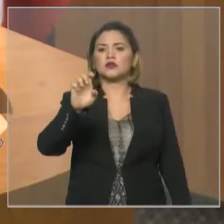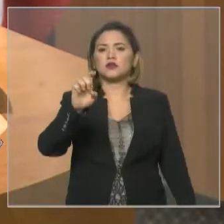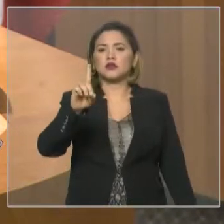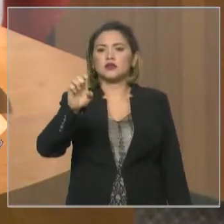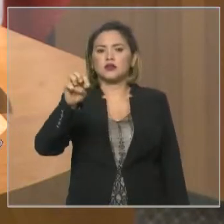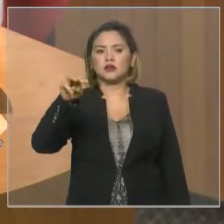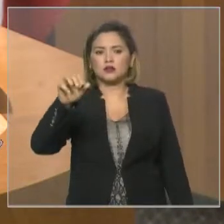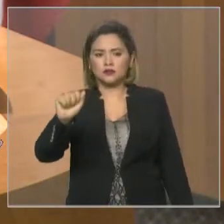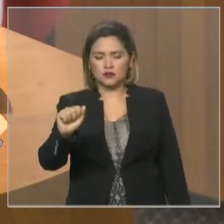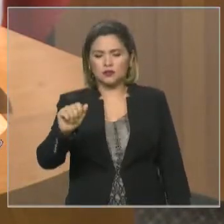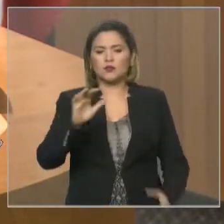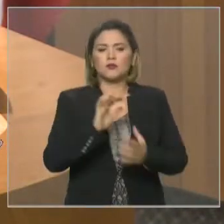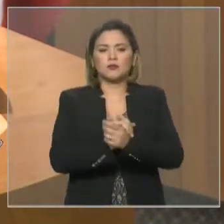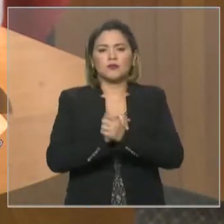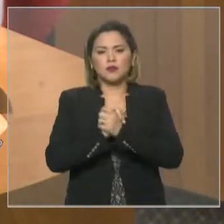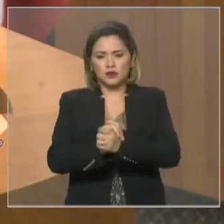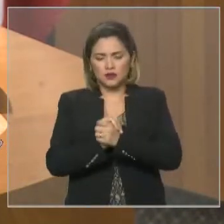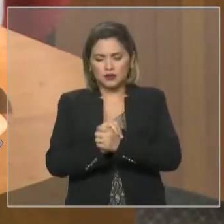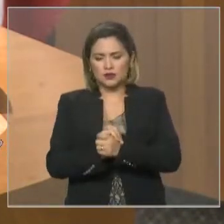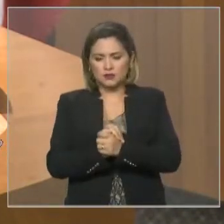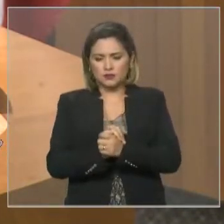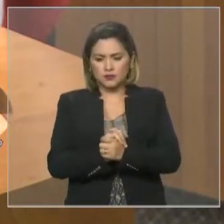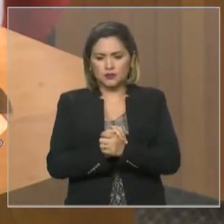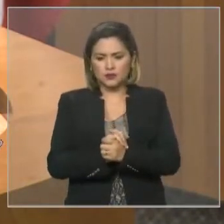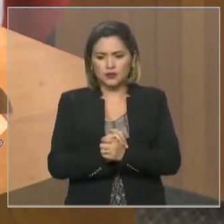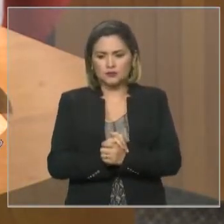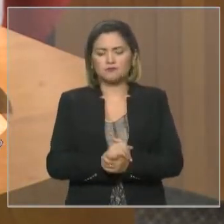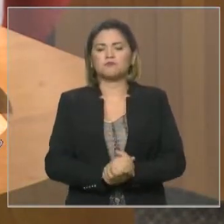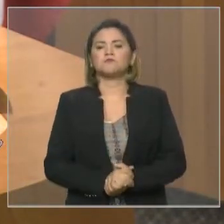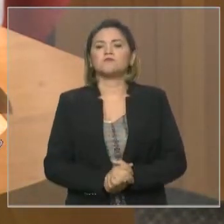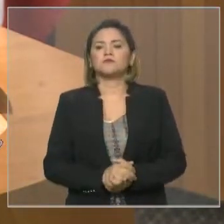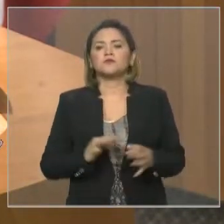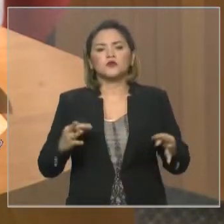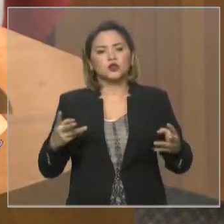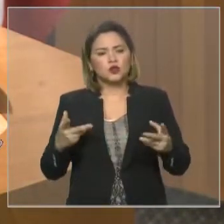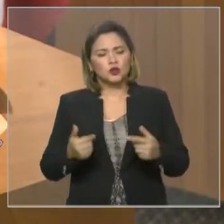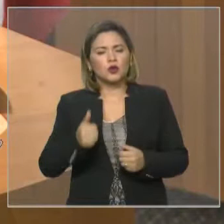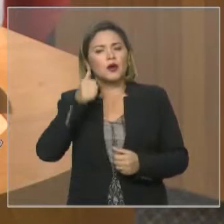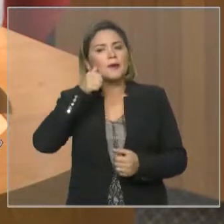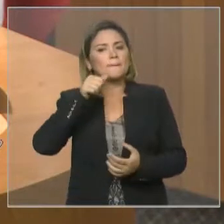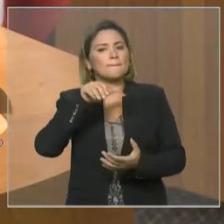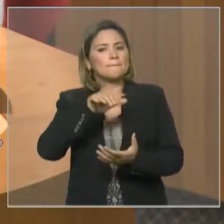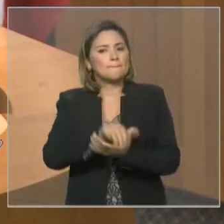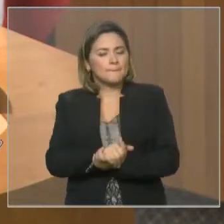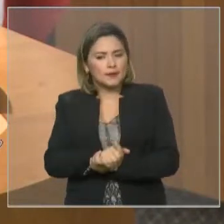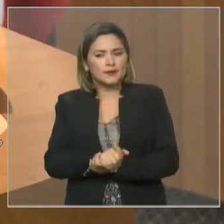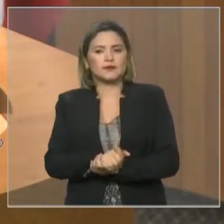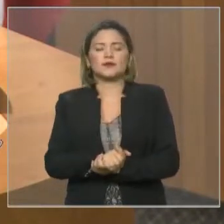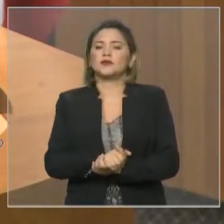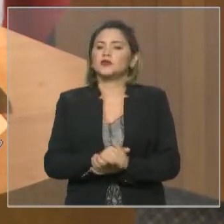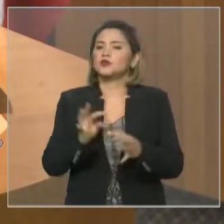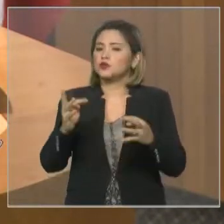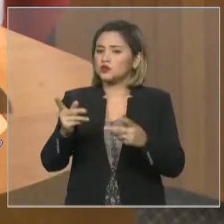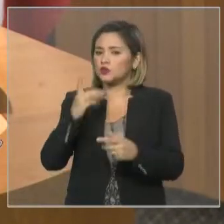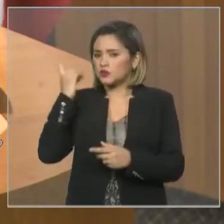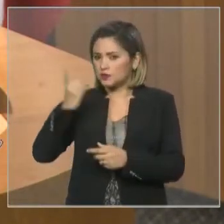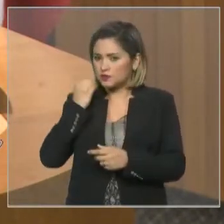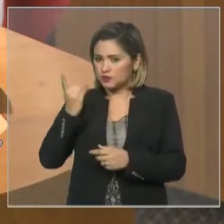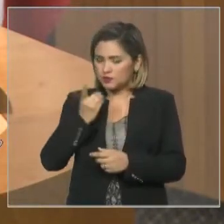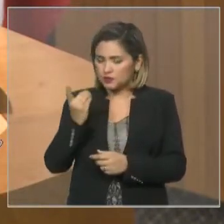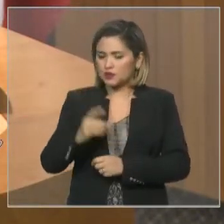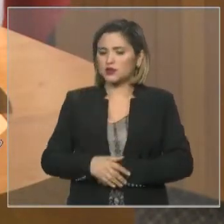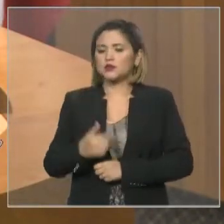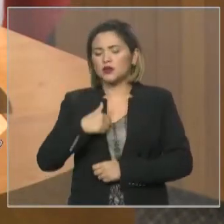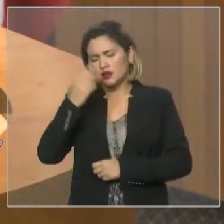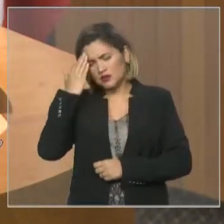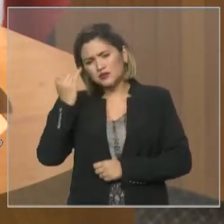parabenizar toda, em nome da nossa presidente Ana Paula, parabenizar todas as esposas de todos os deputados dessa casa. E não tenho